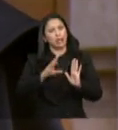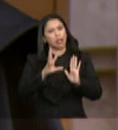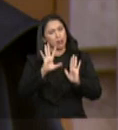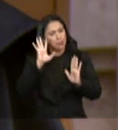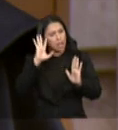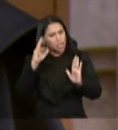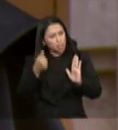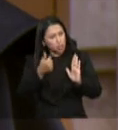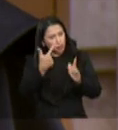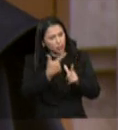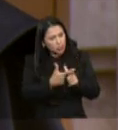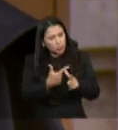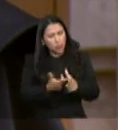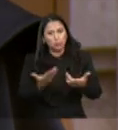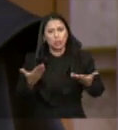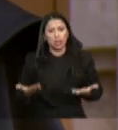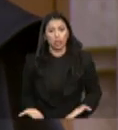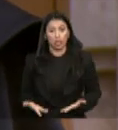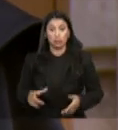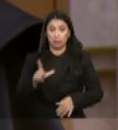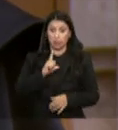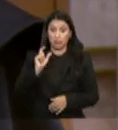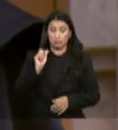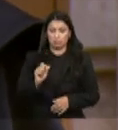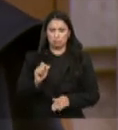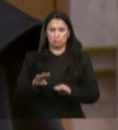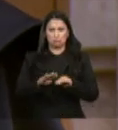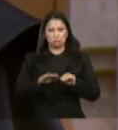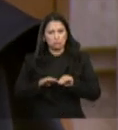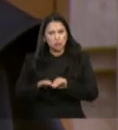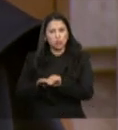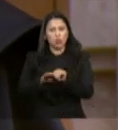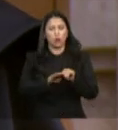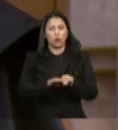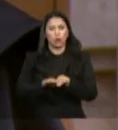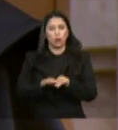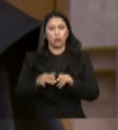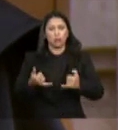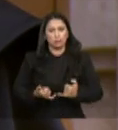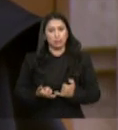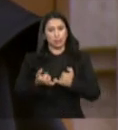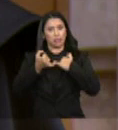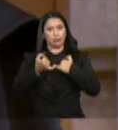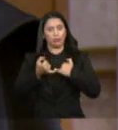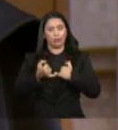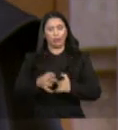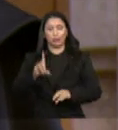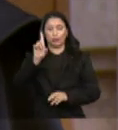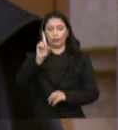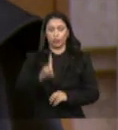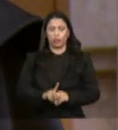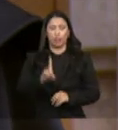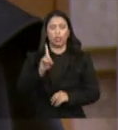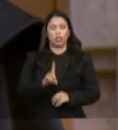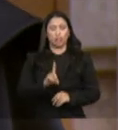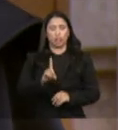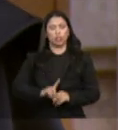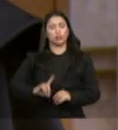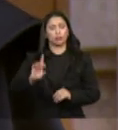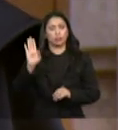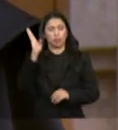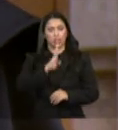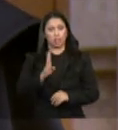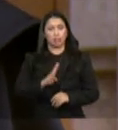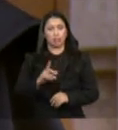problemas práticos constituem coeso e primoroso patrimônio do direito brasileiro e uma de suas perenes